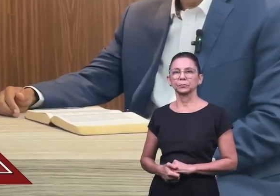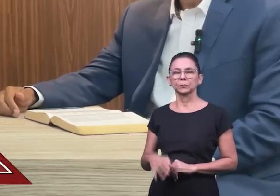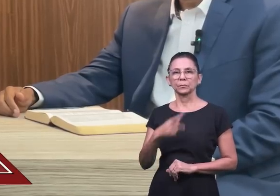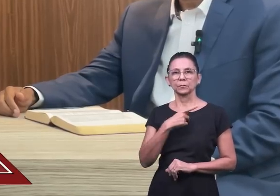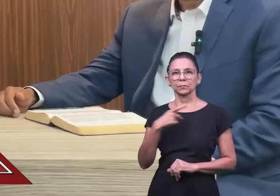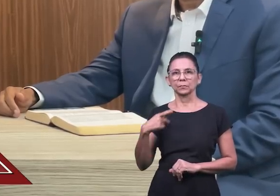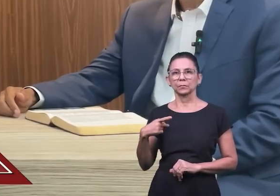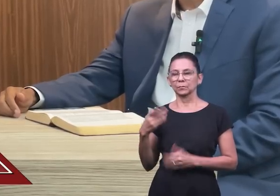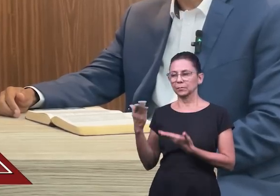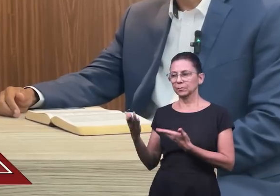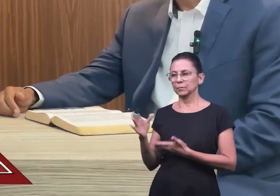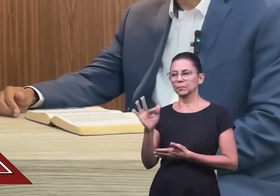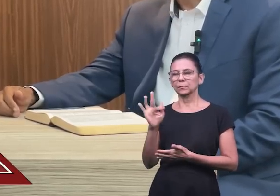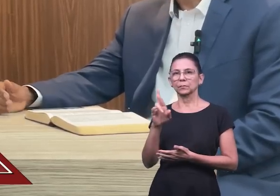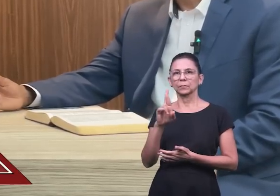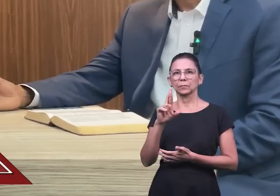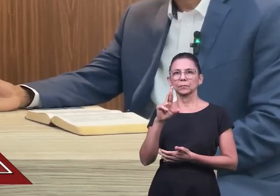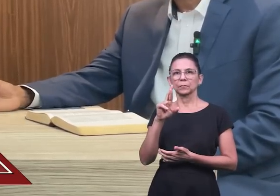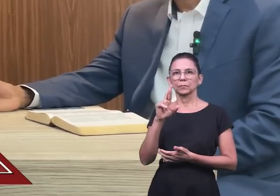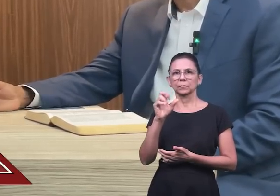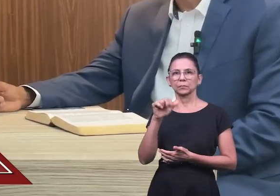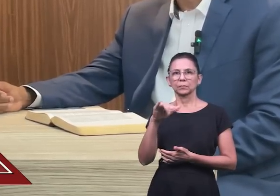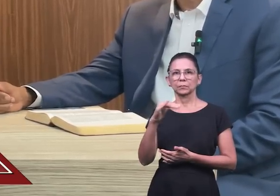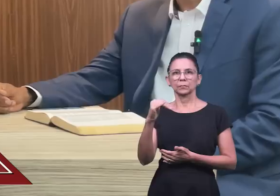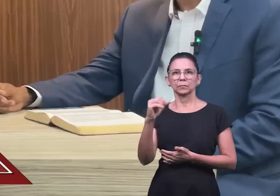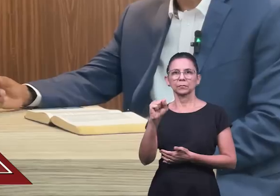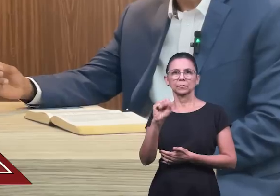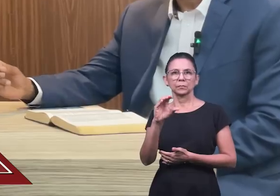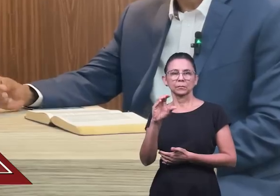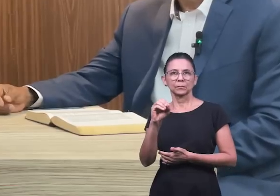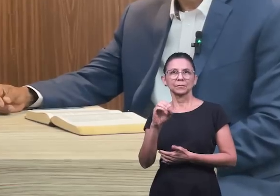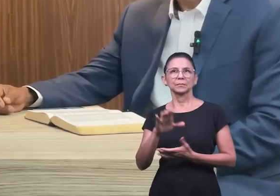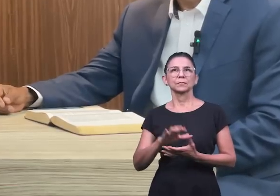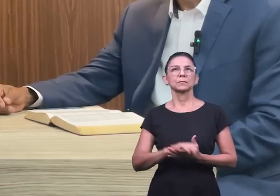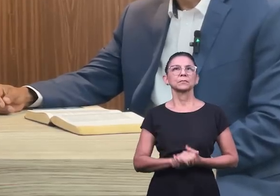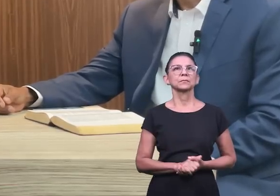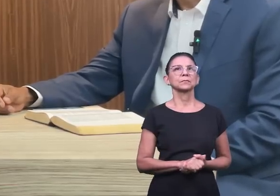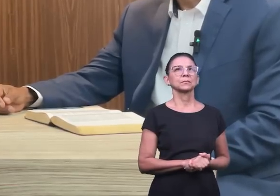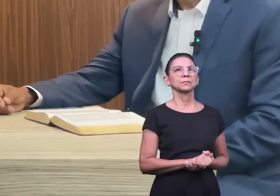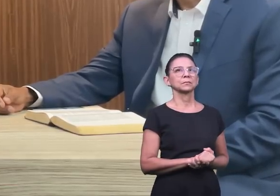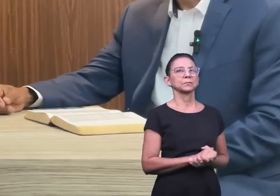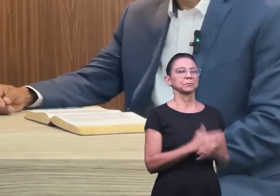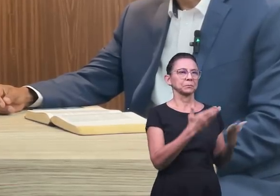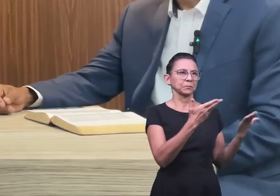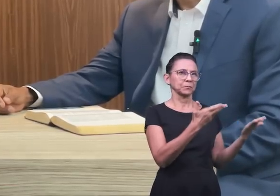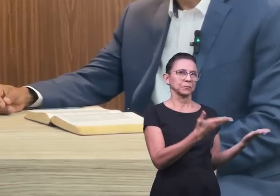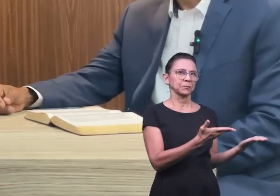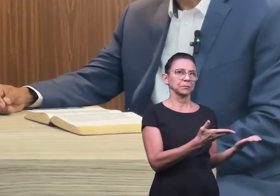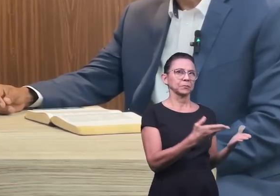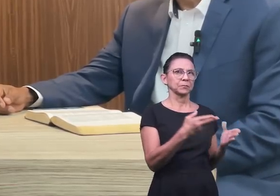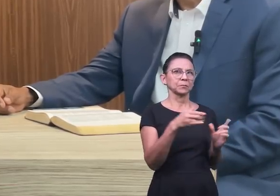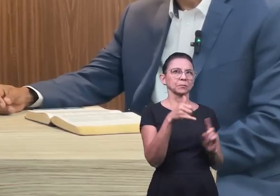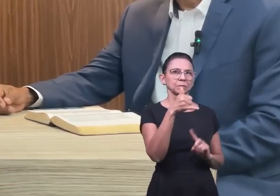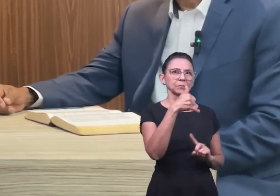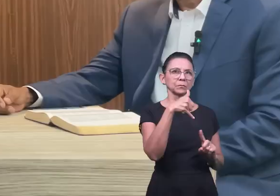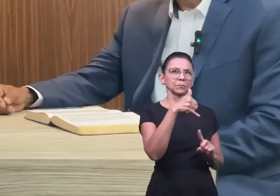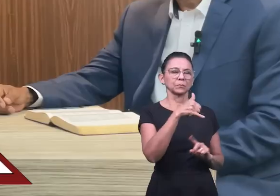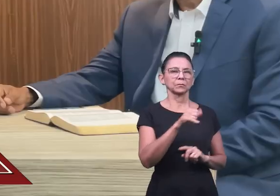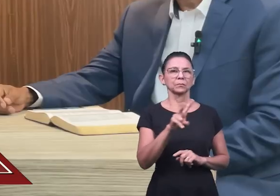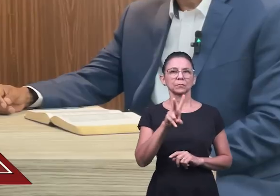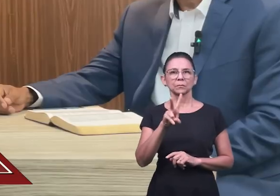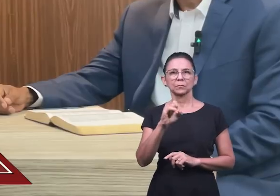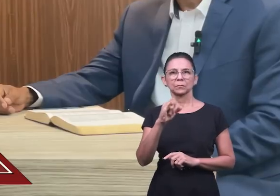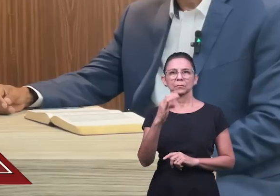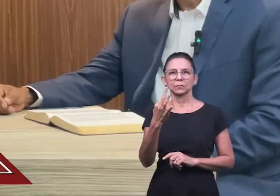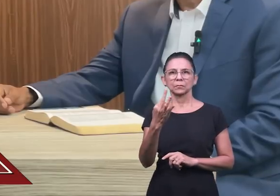Albino, da região norte. Paz do Senhor a todos. Temos também o nosso ungido